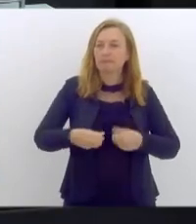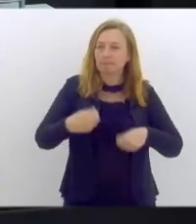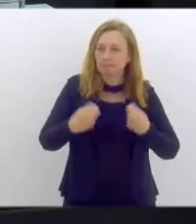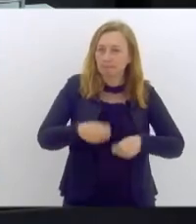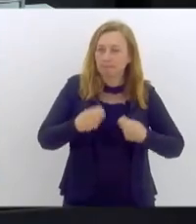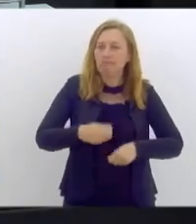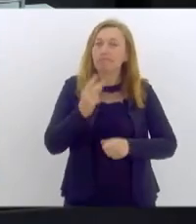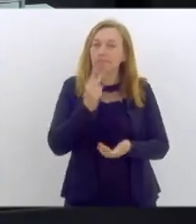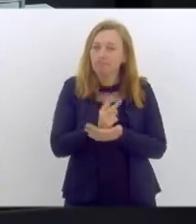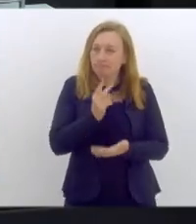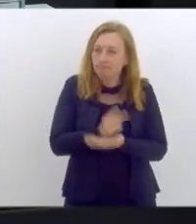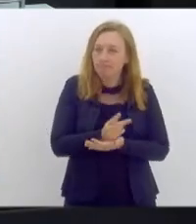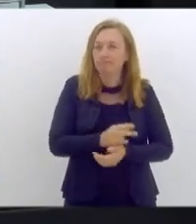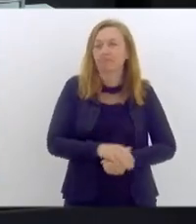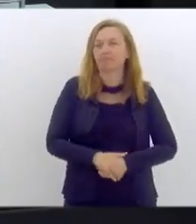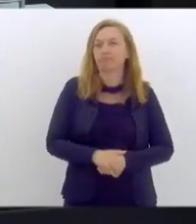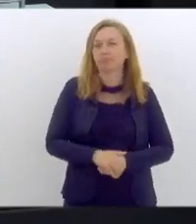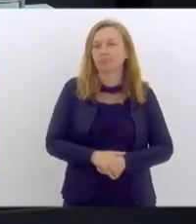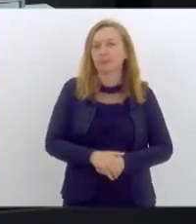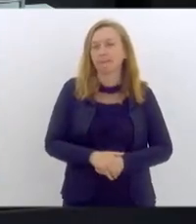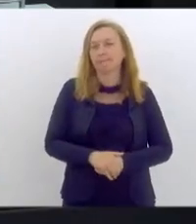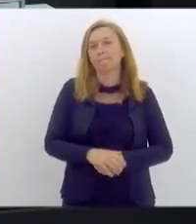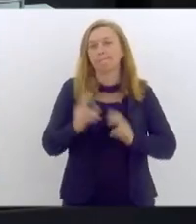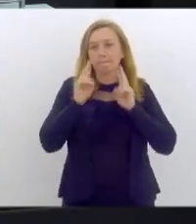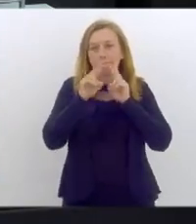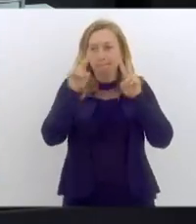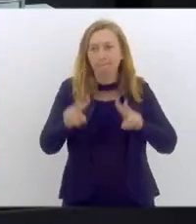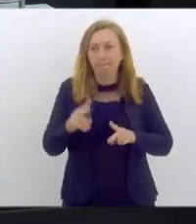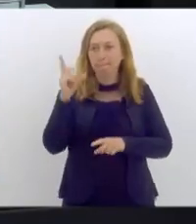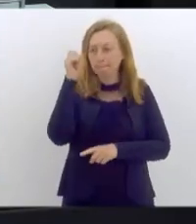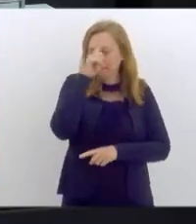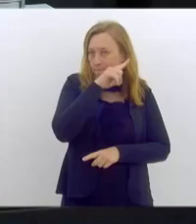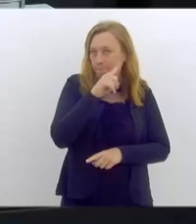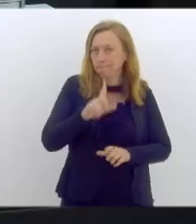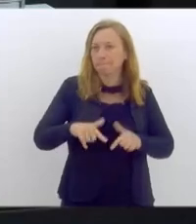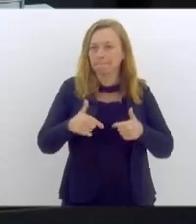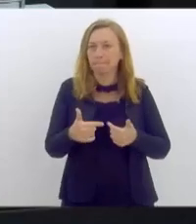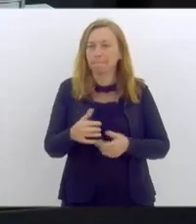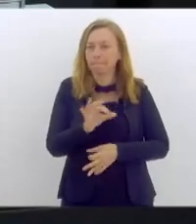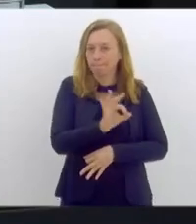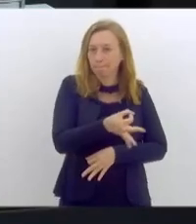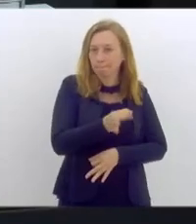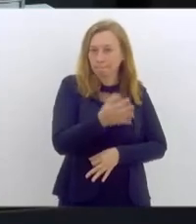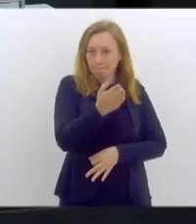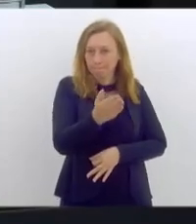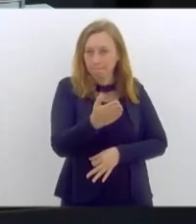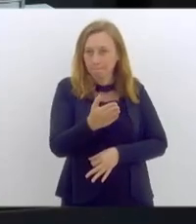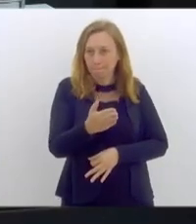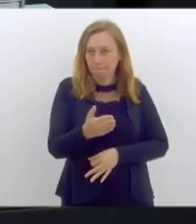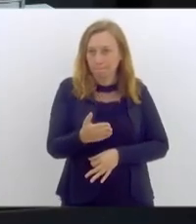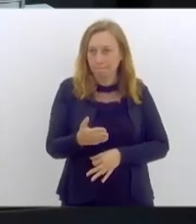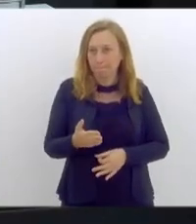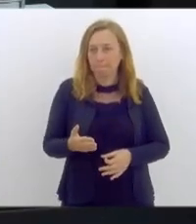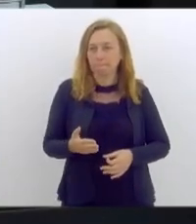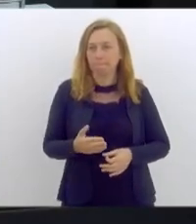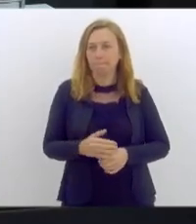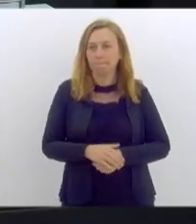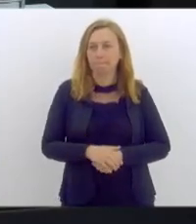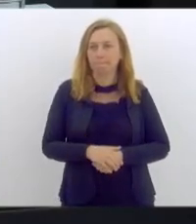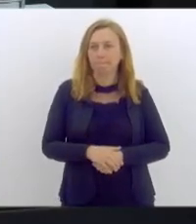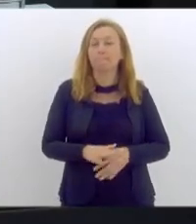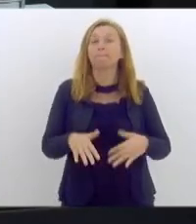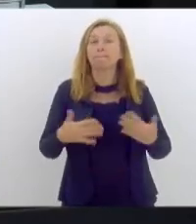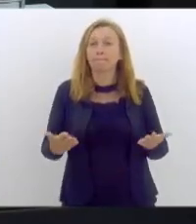né E aí é esse o ponto que a gente traz a dificuldade de operacional Justamente a luz da impessoalidade né